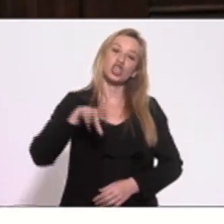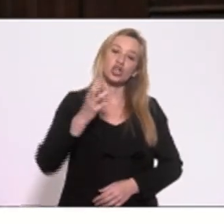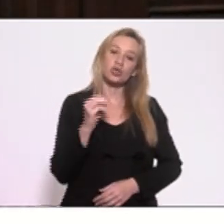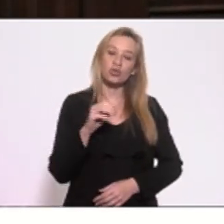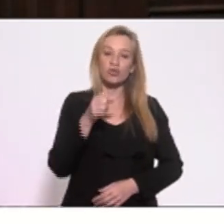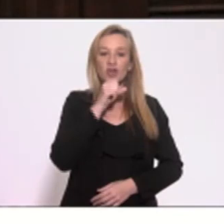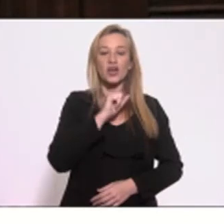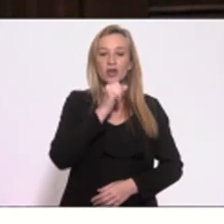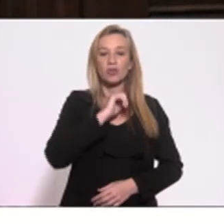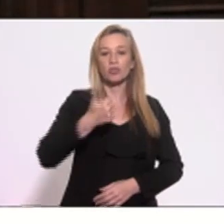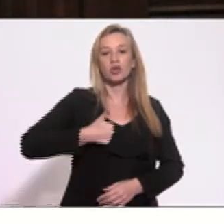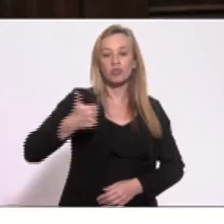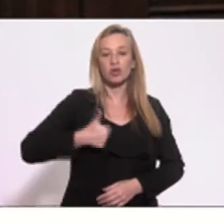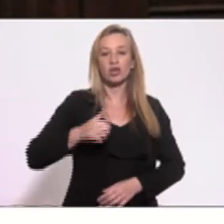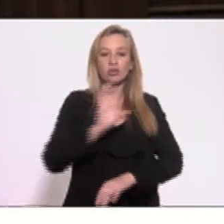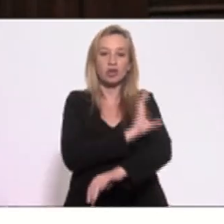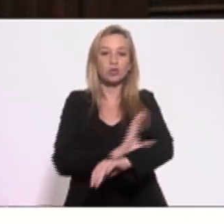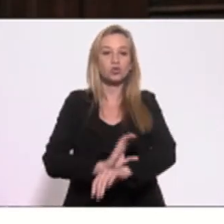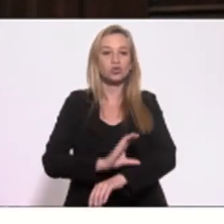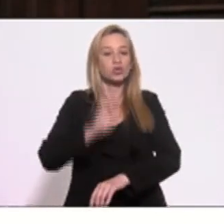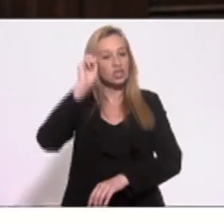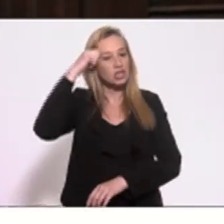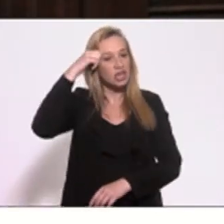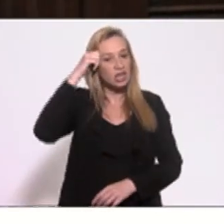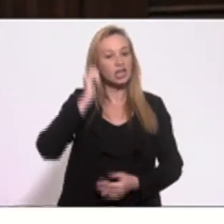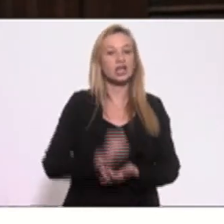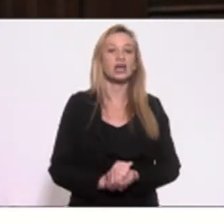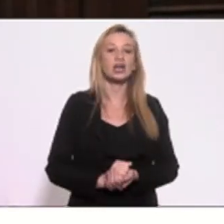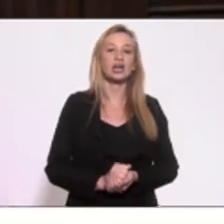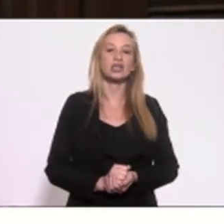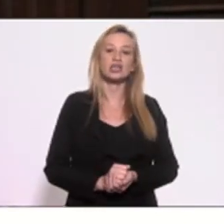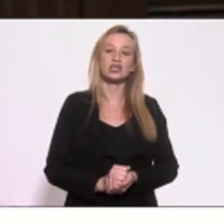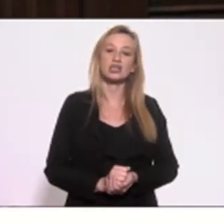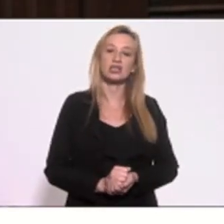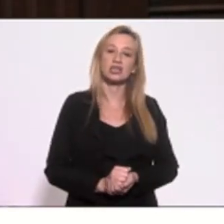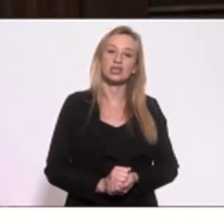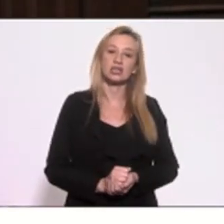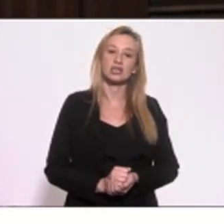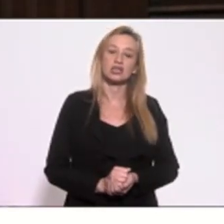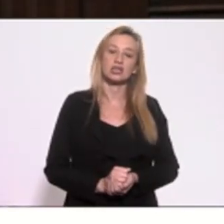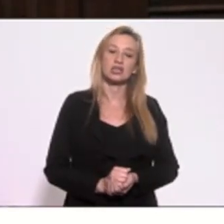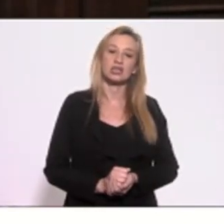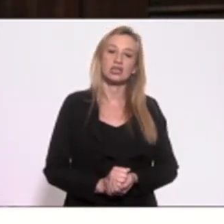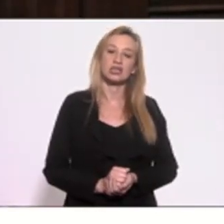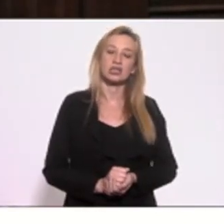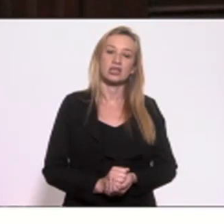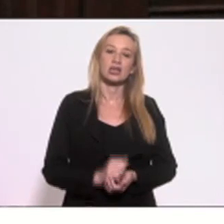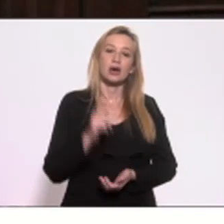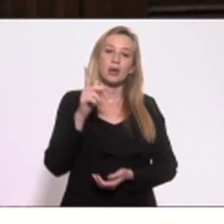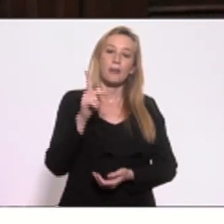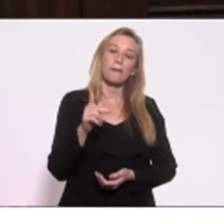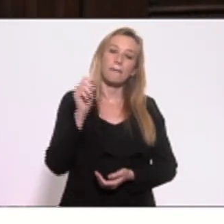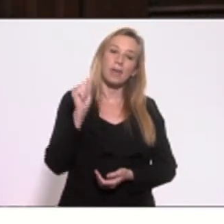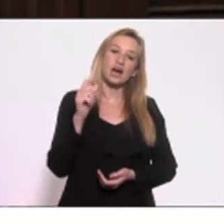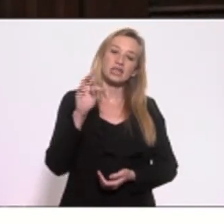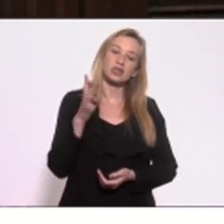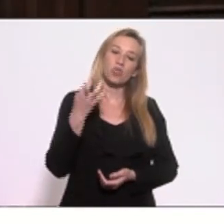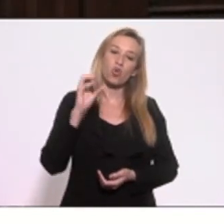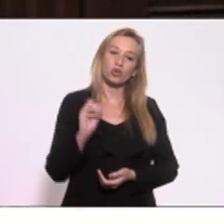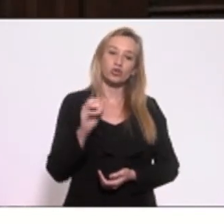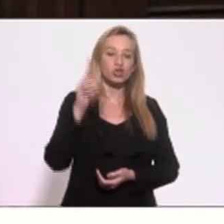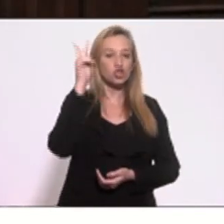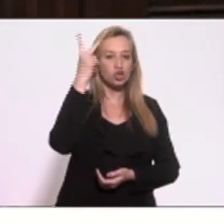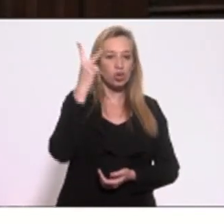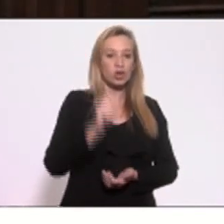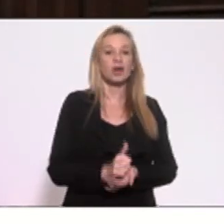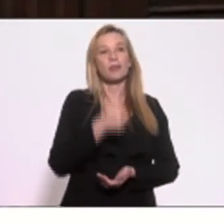primeiro monumento da cultura negra a ser tombado enquanto patrimônio histórico do IFAM